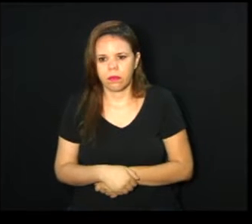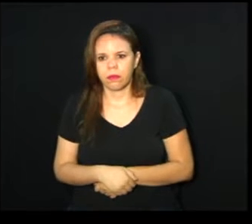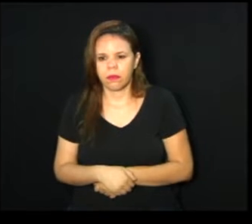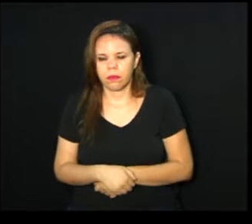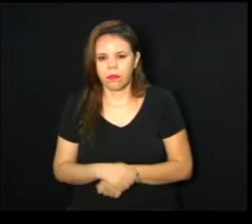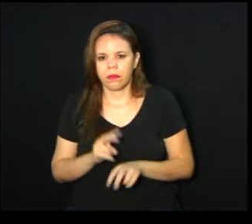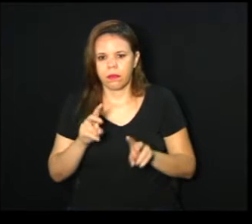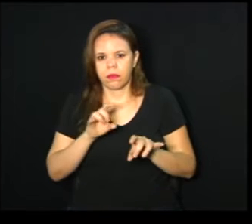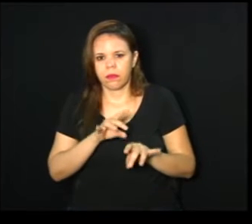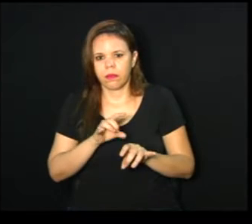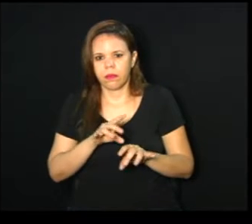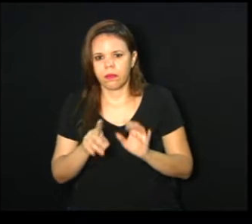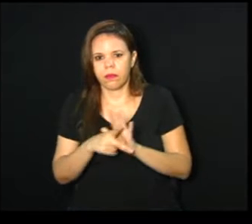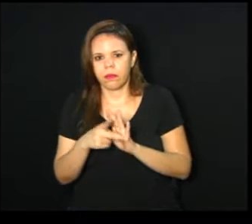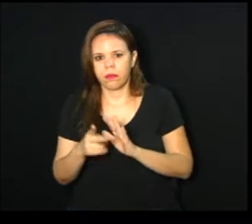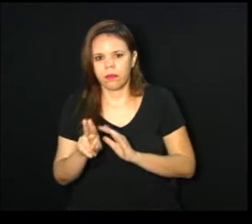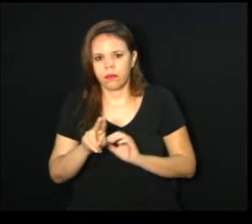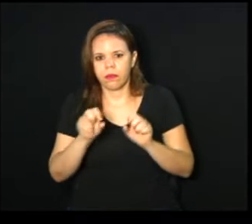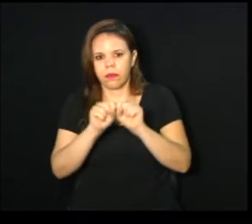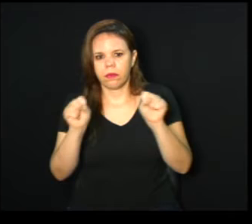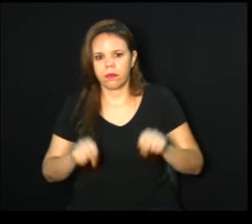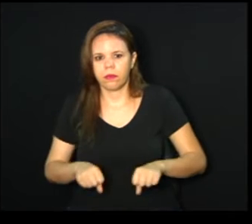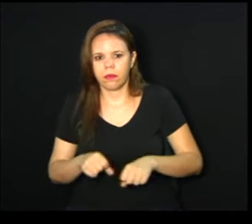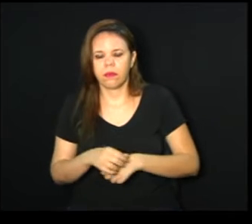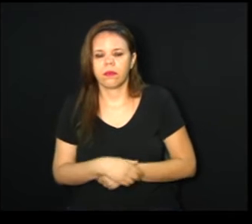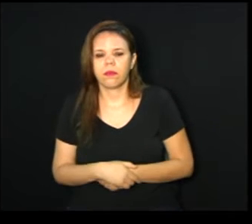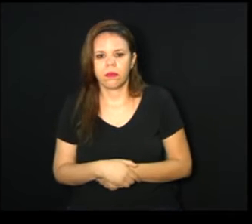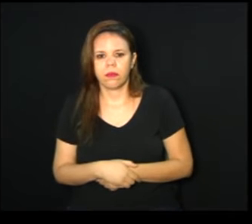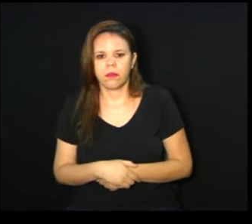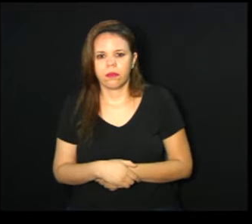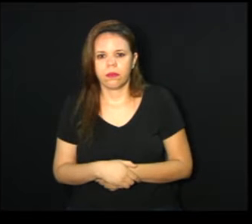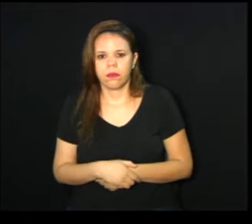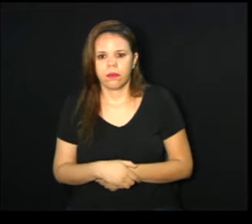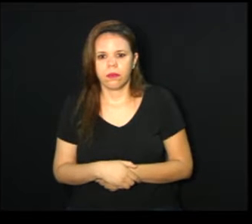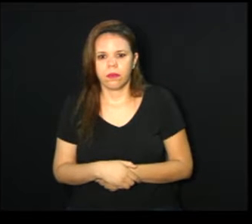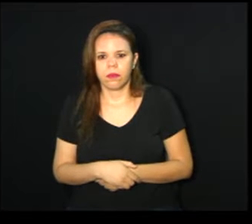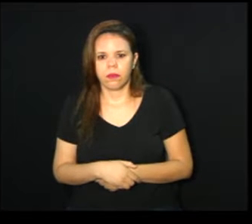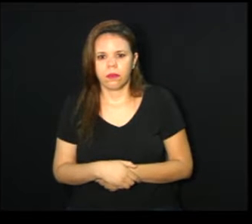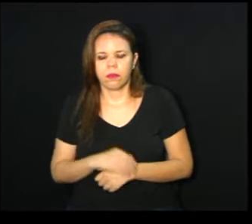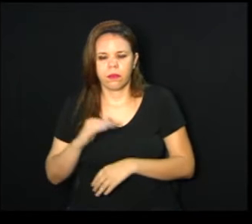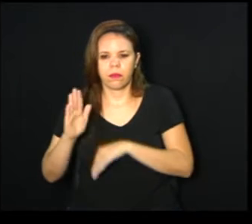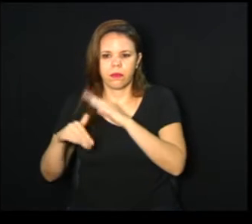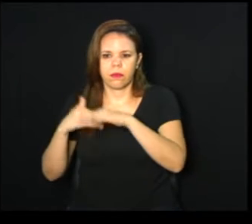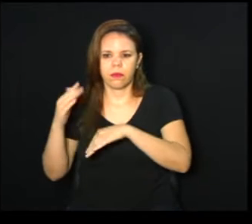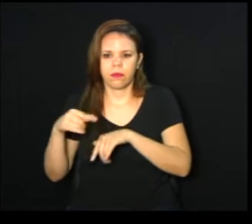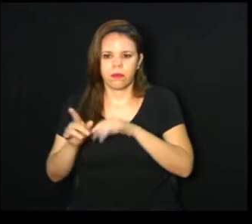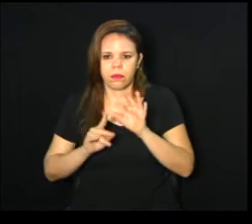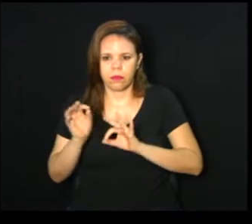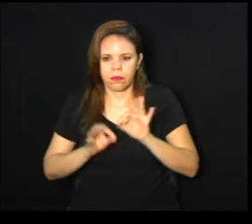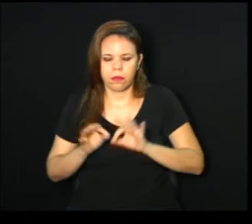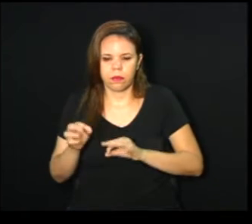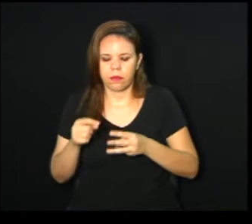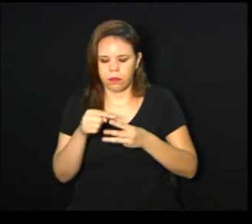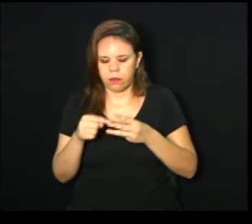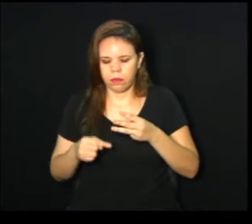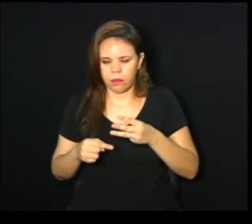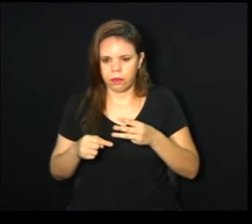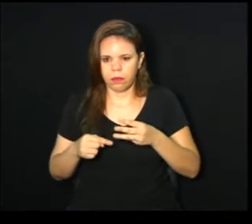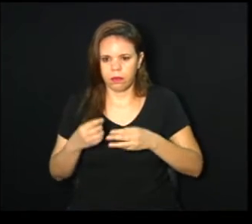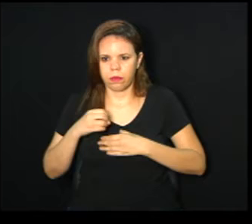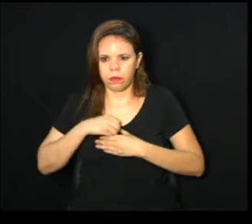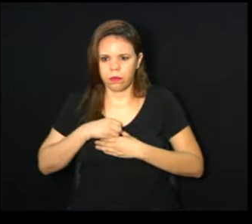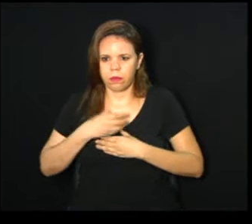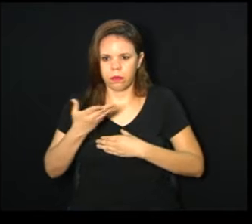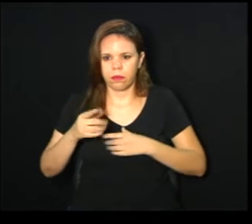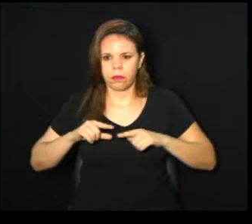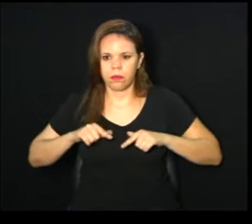termos técnicos para a operação desses sistemas. Os desdobramentos desses projetos, a gente hoje desenvolve 3 ações, que é